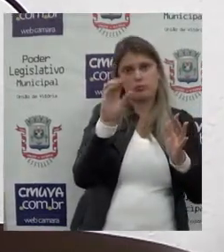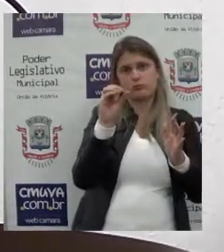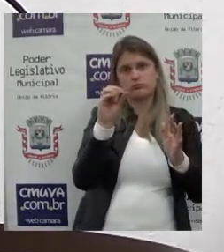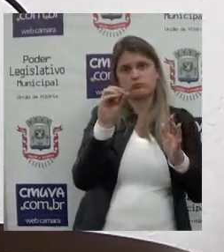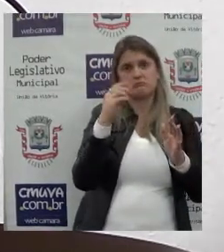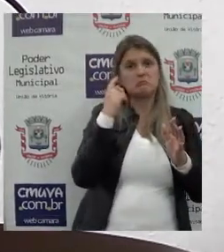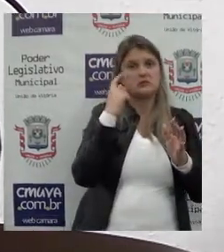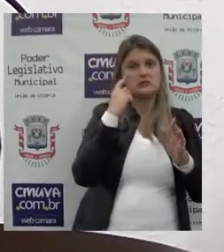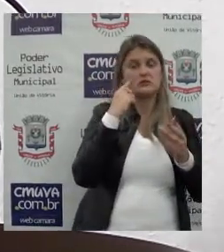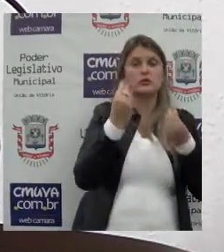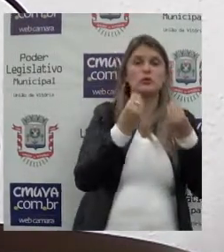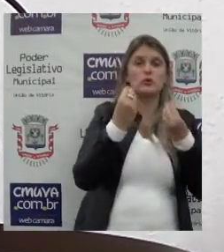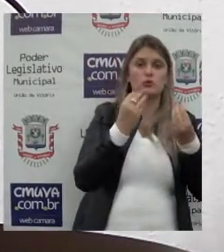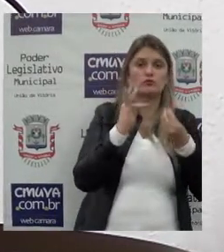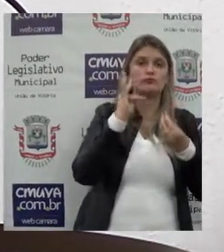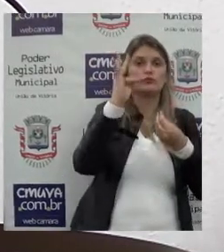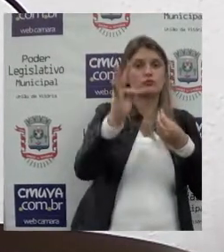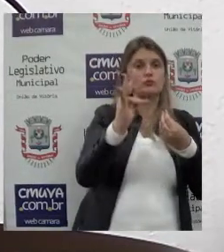crime quase.